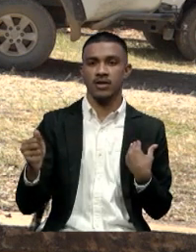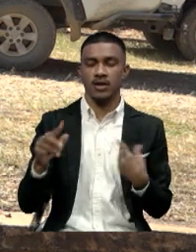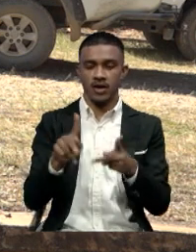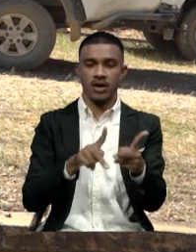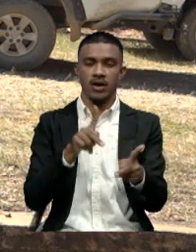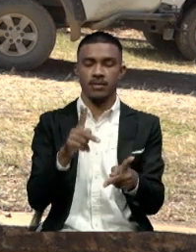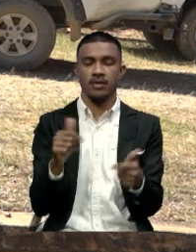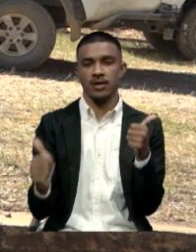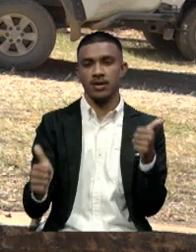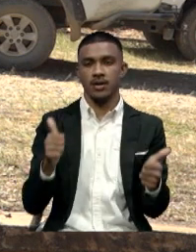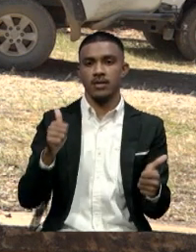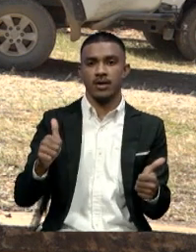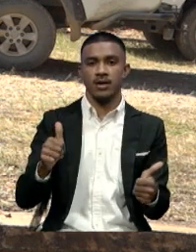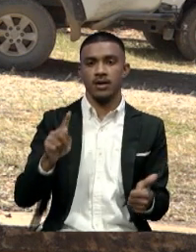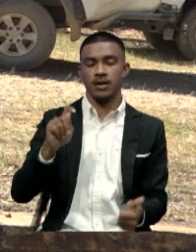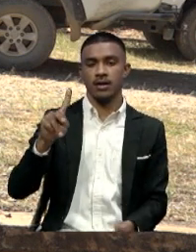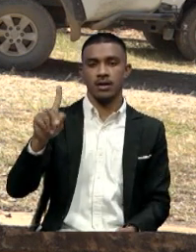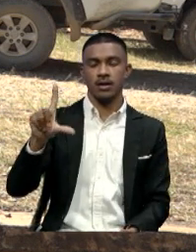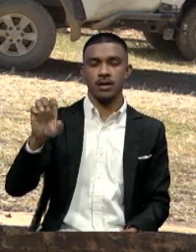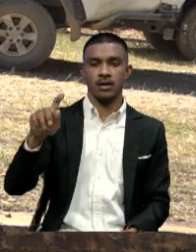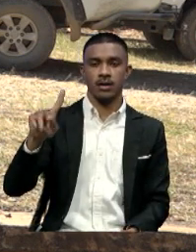nebe horas na redau,